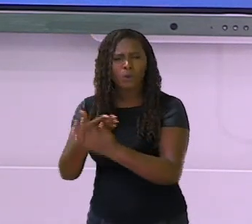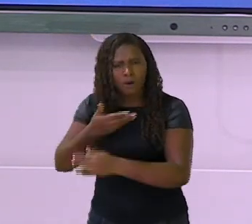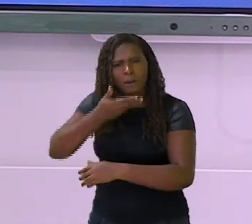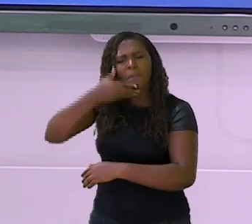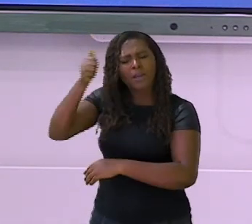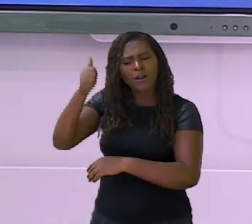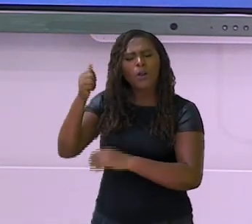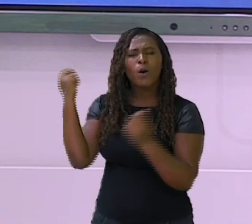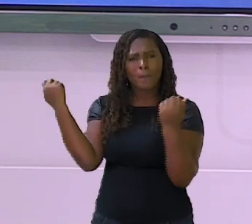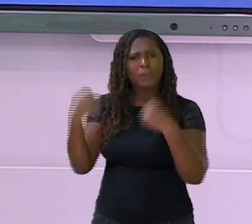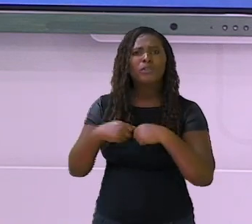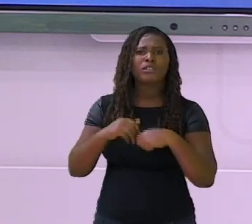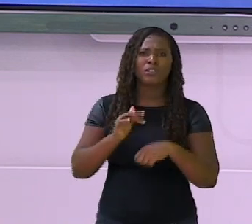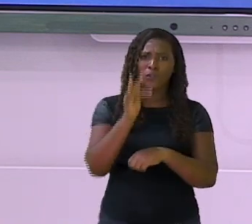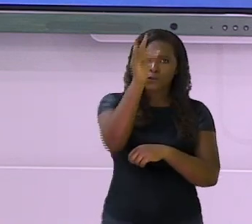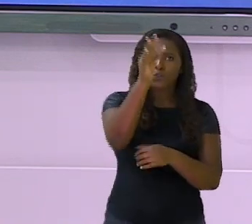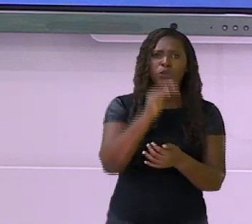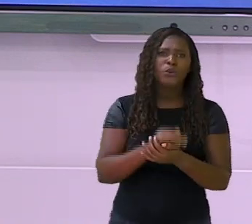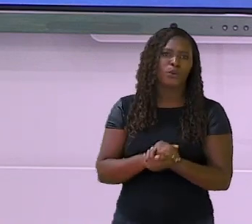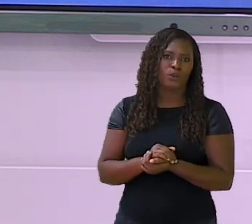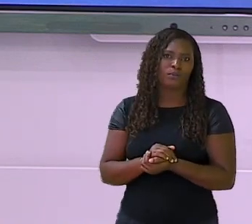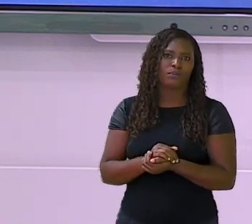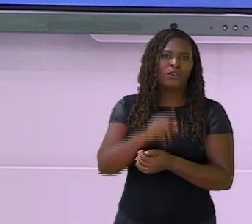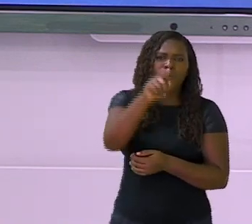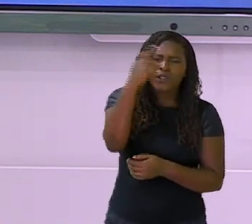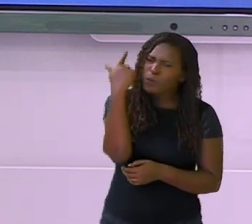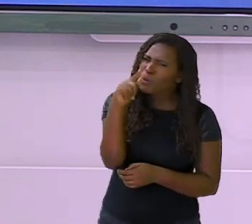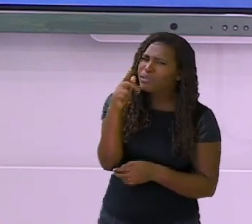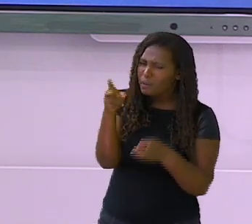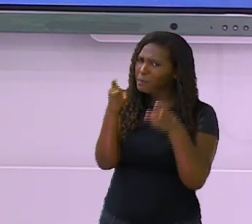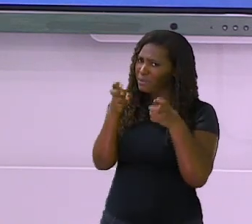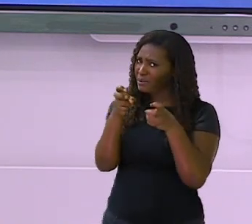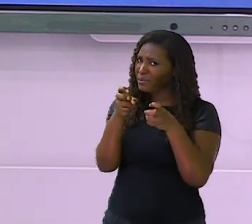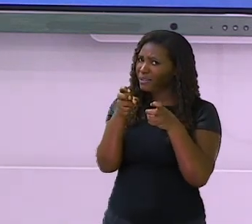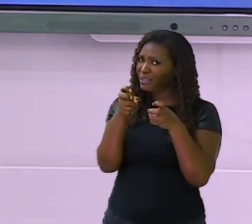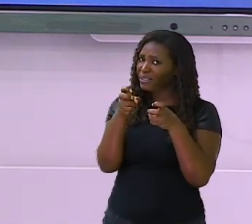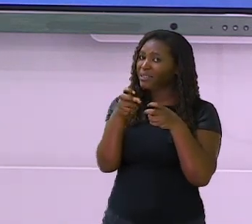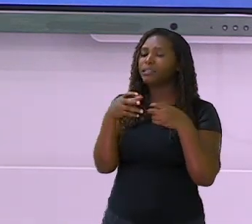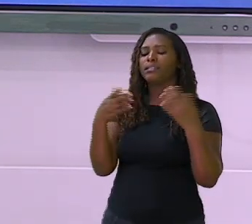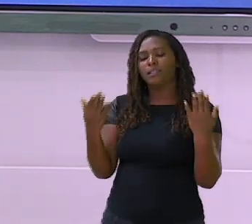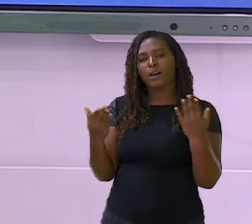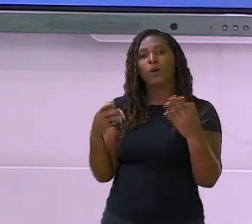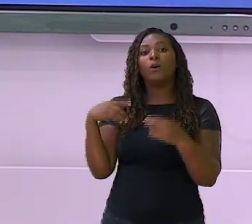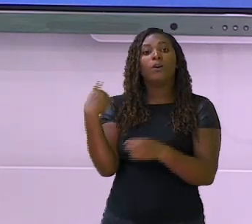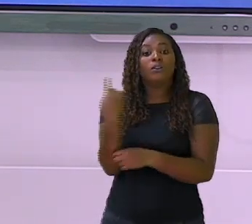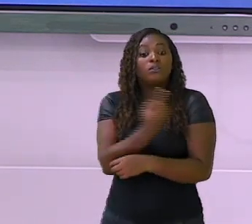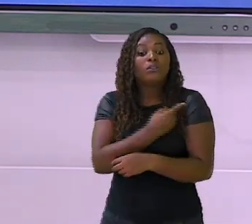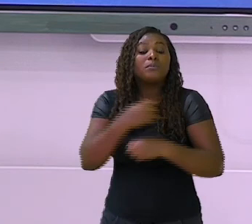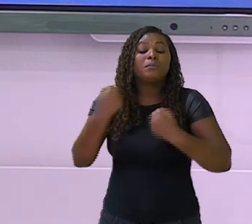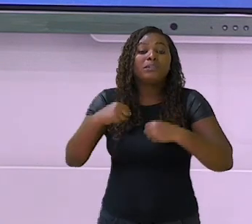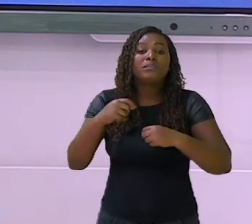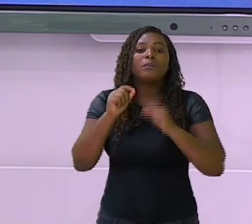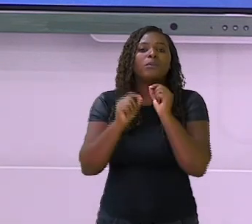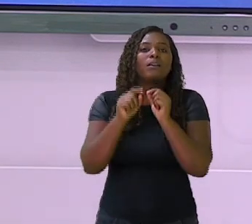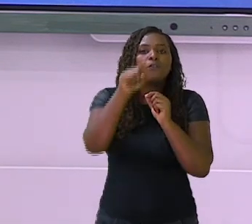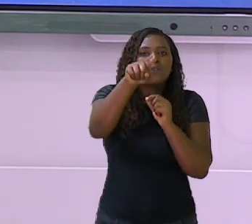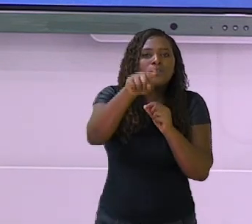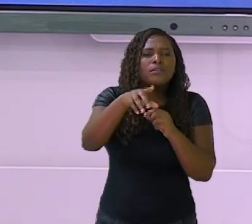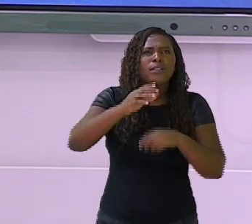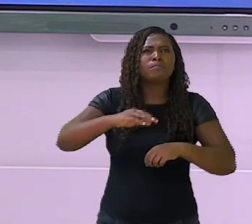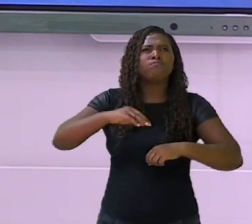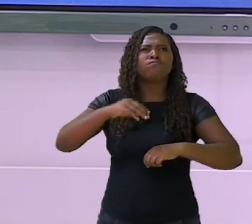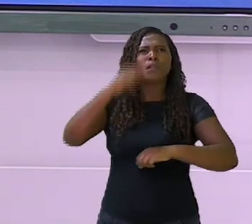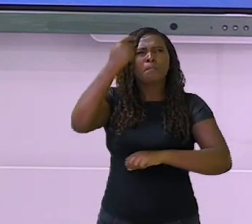Você consegue ver um novo formato de escola? É isso que nós queremos, esse olhar transformador, esse